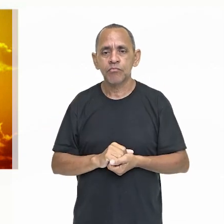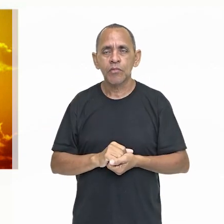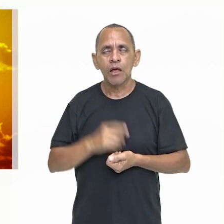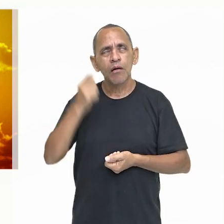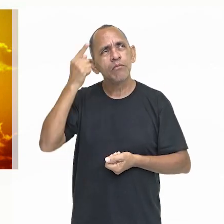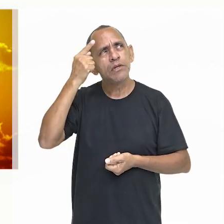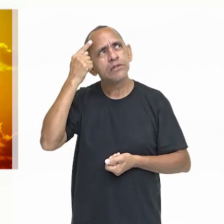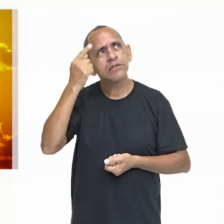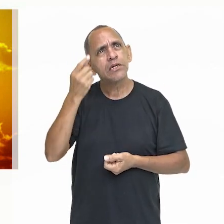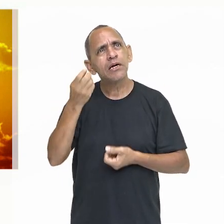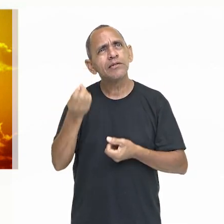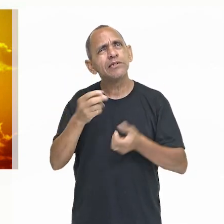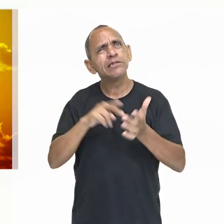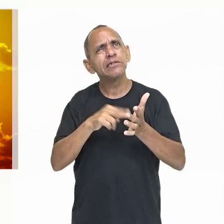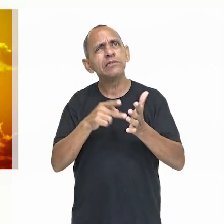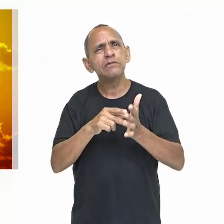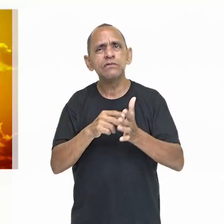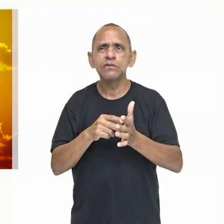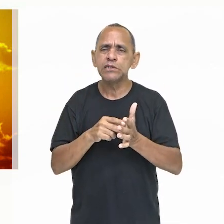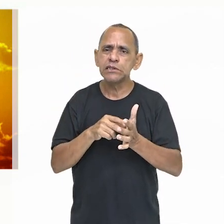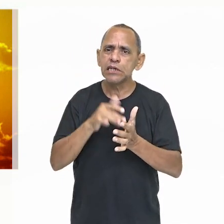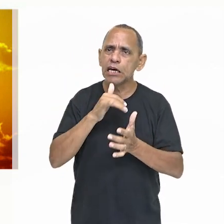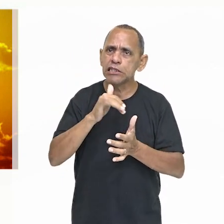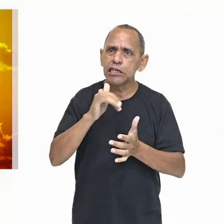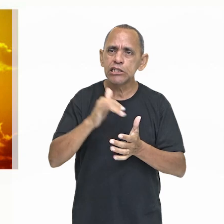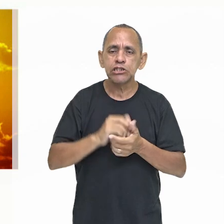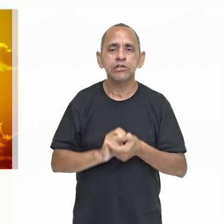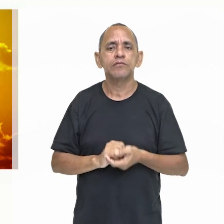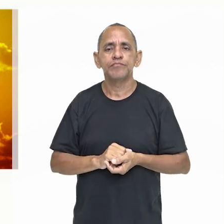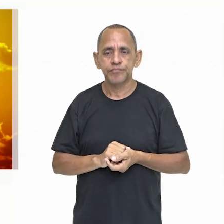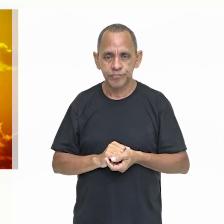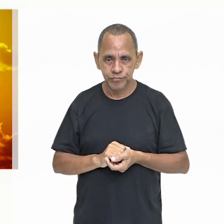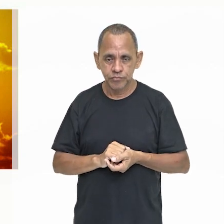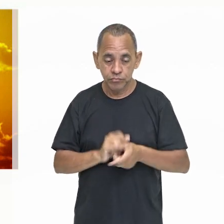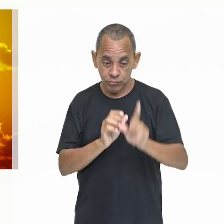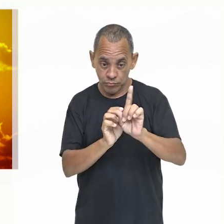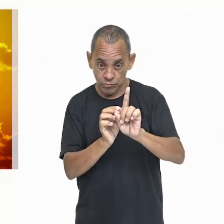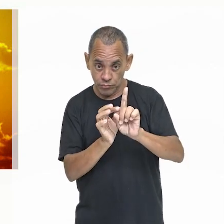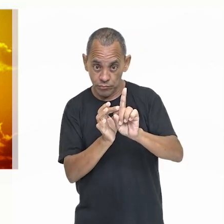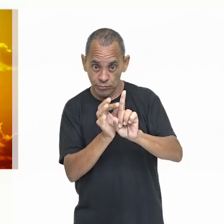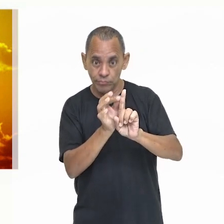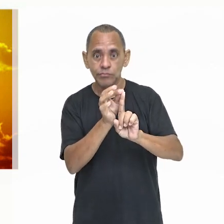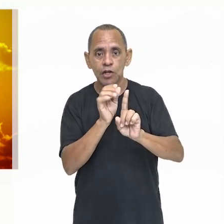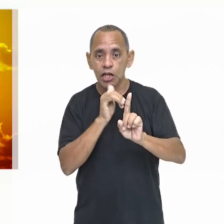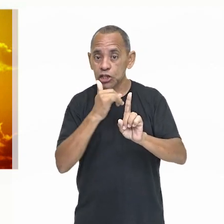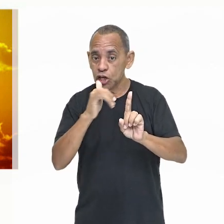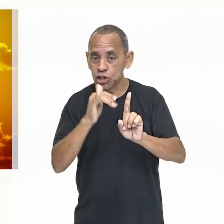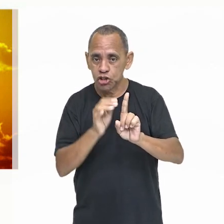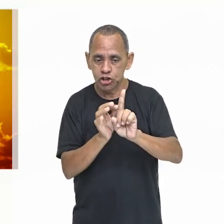pensar, o que é a energia? Energia térmica em trânsito ocorre